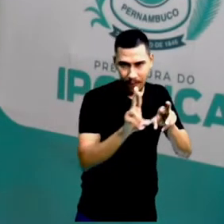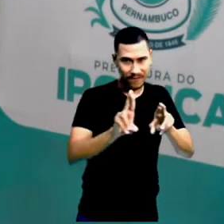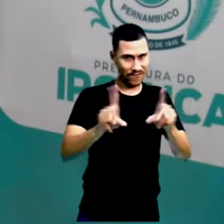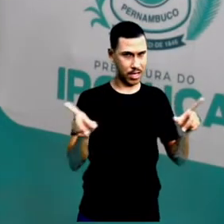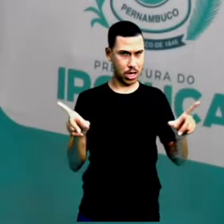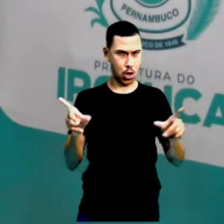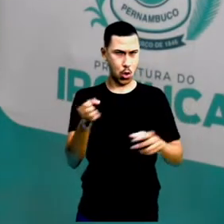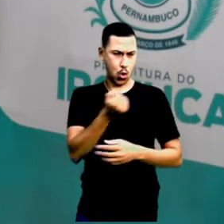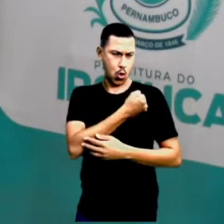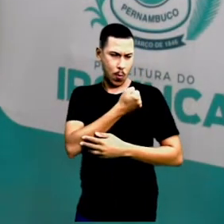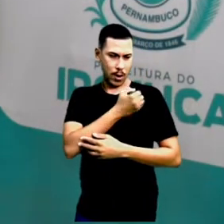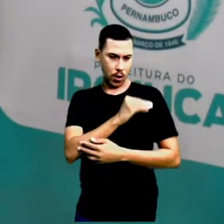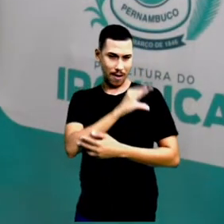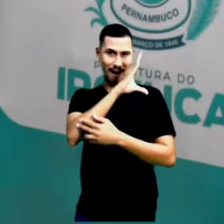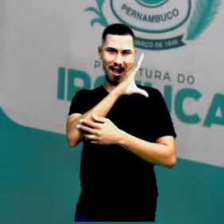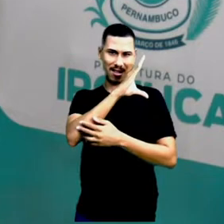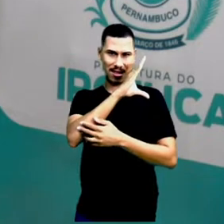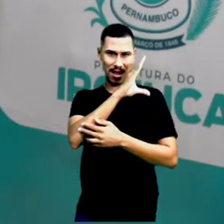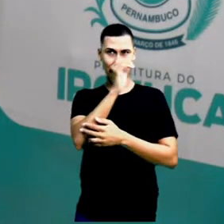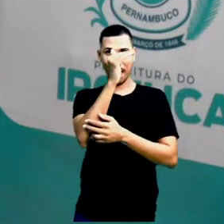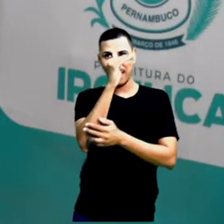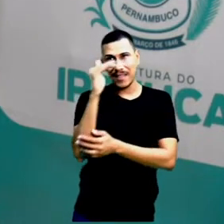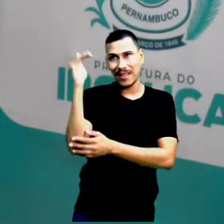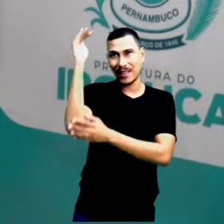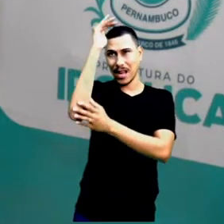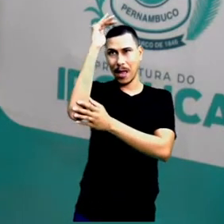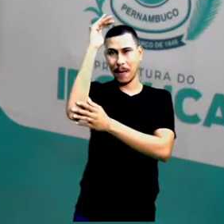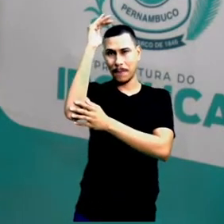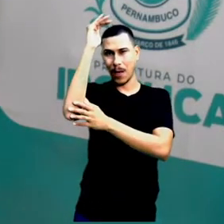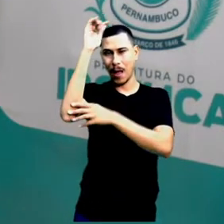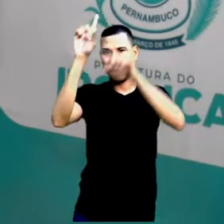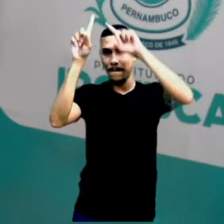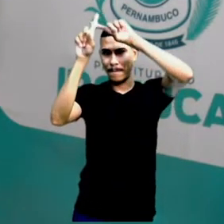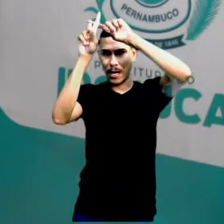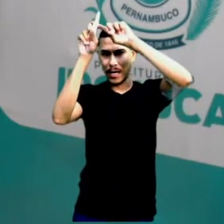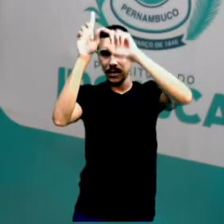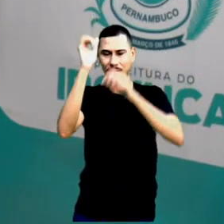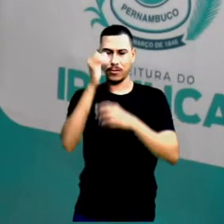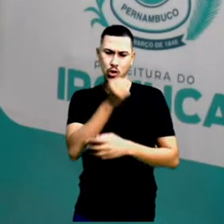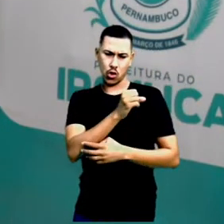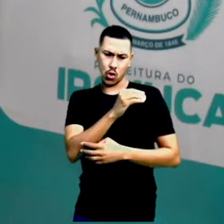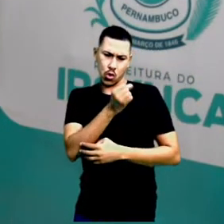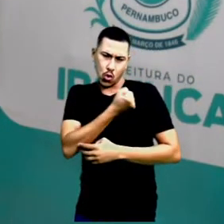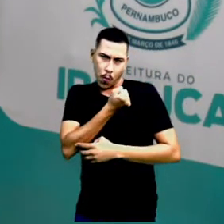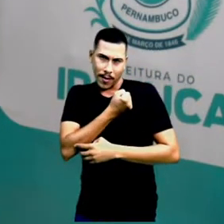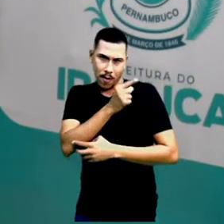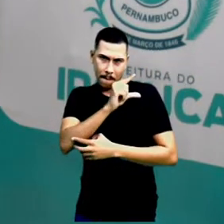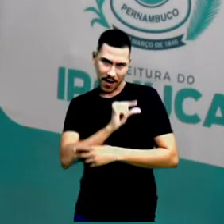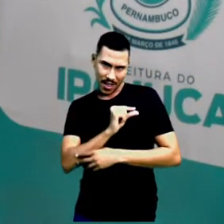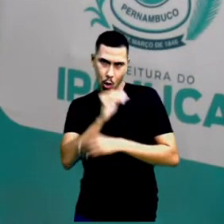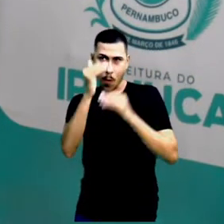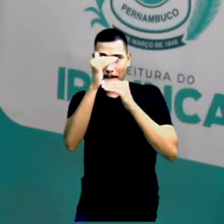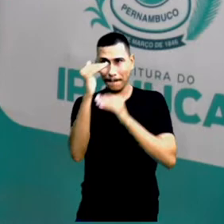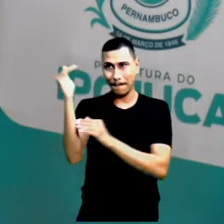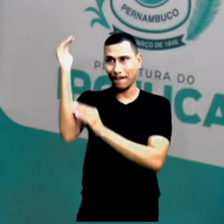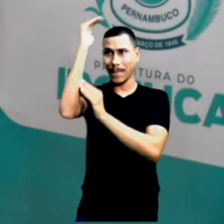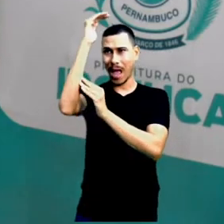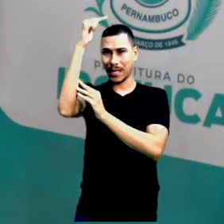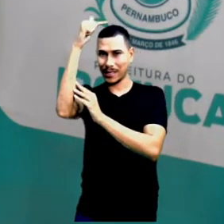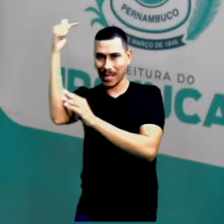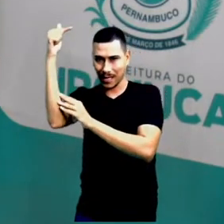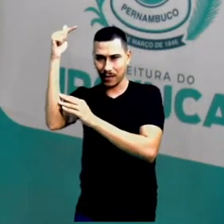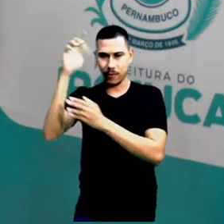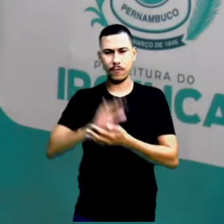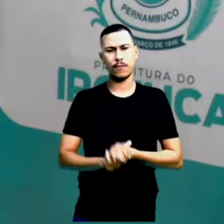número muito grande, o expoente é positivo. Um número muito pequeno, o expoente é negativo.